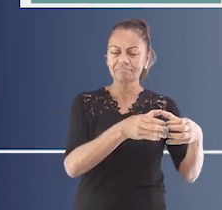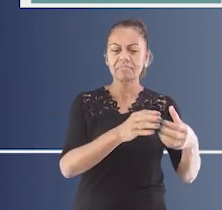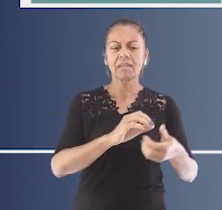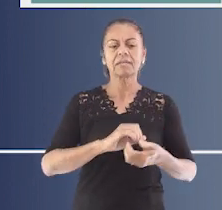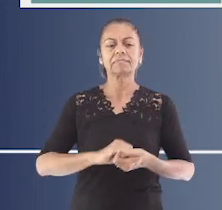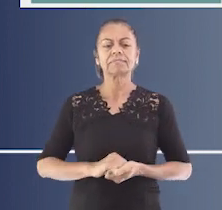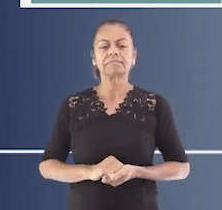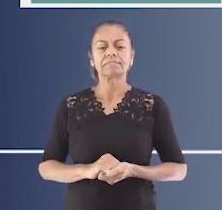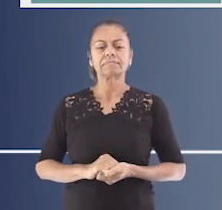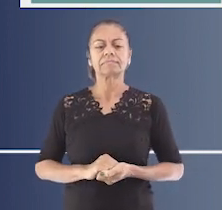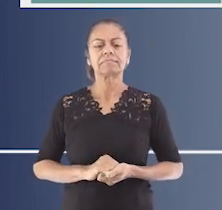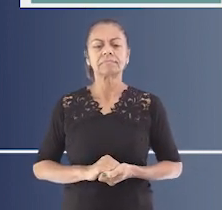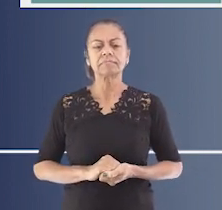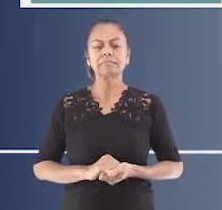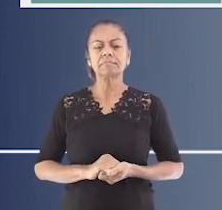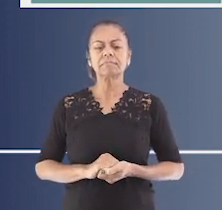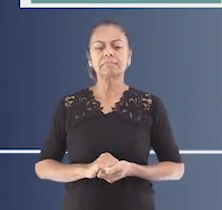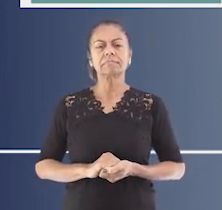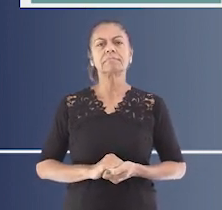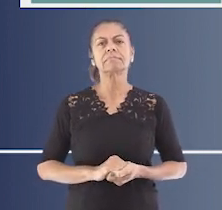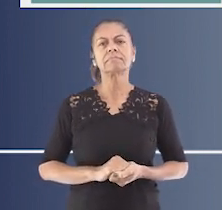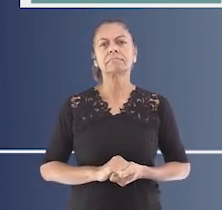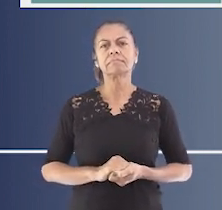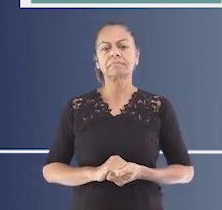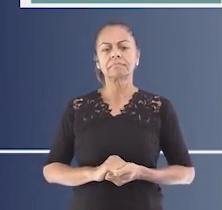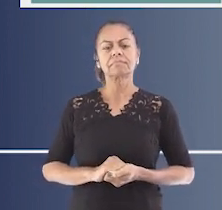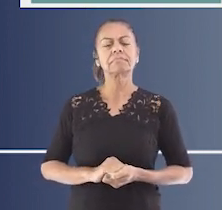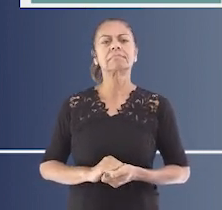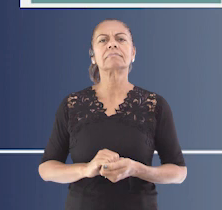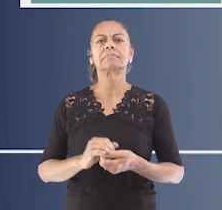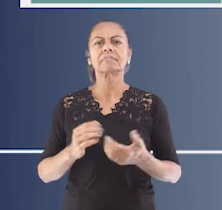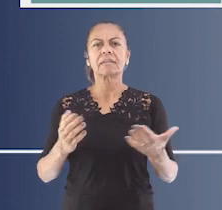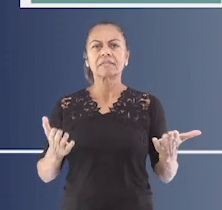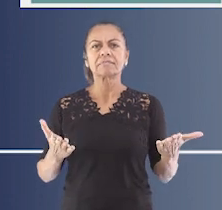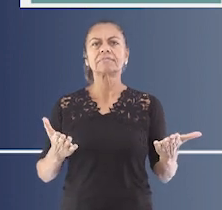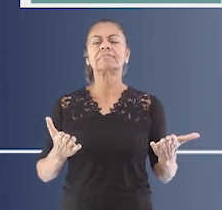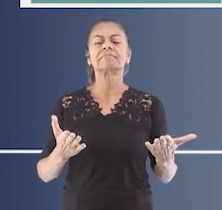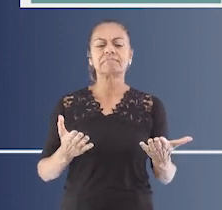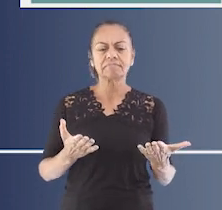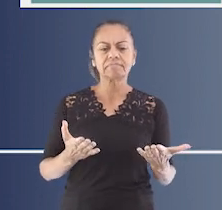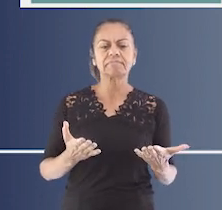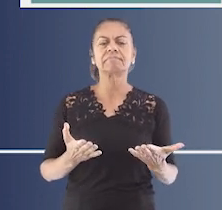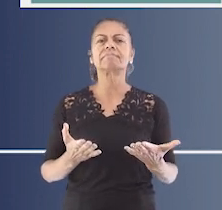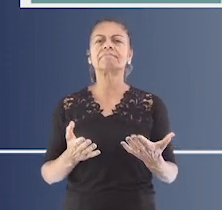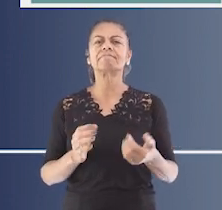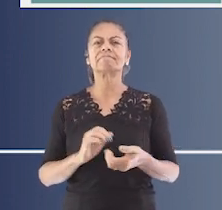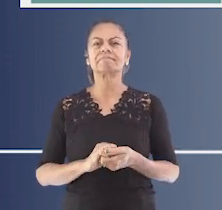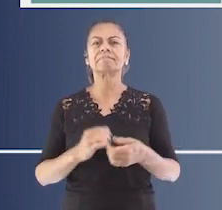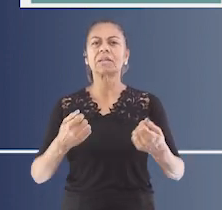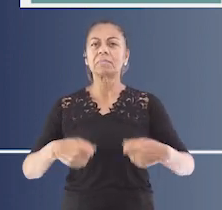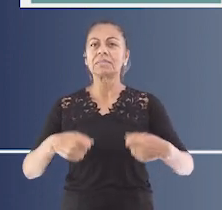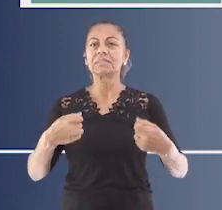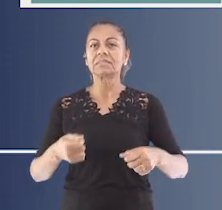características, é possível classificar o biotipo em ectomorfo,